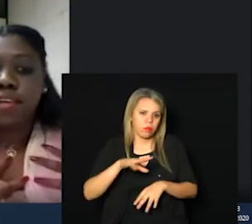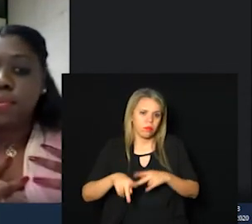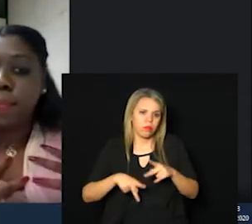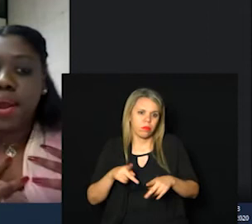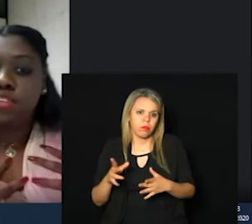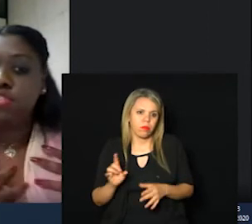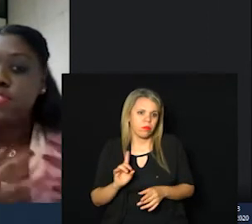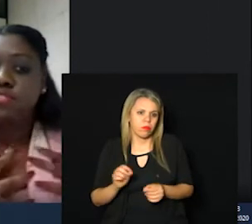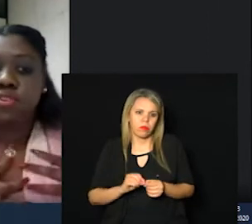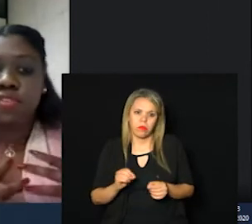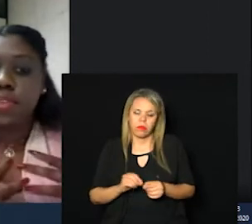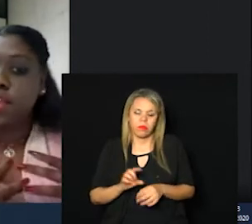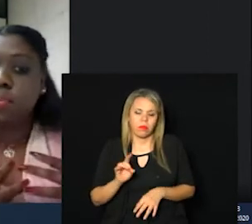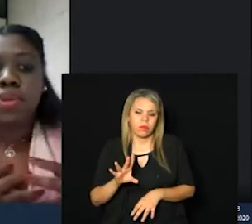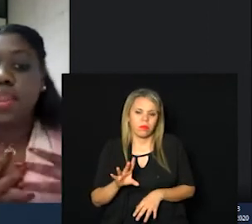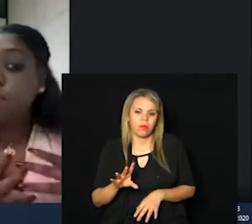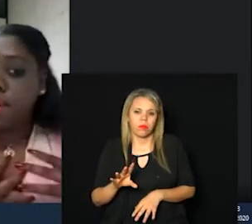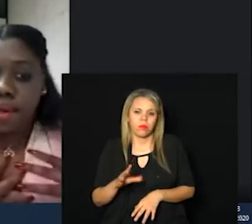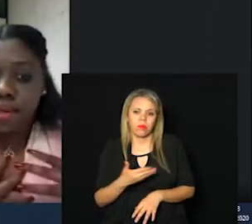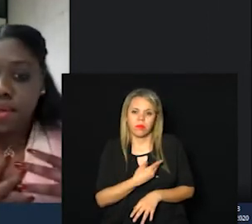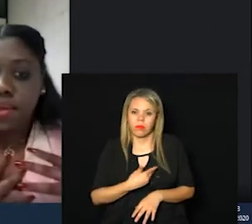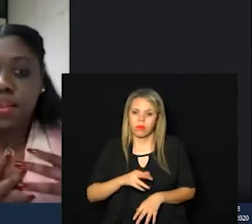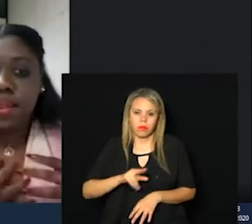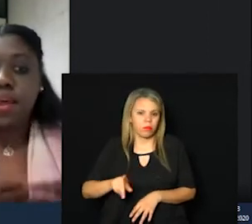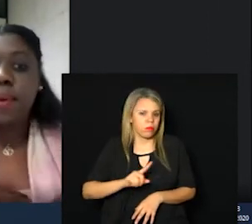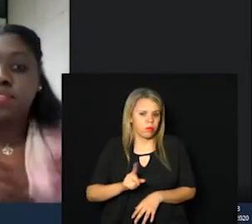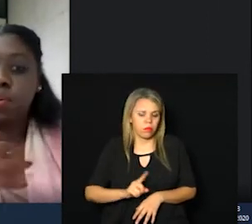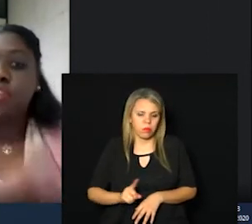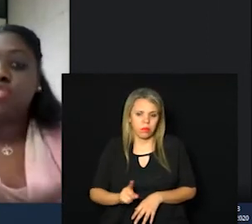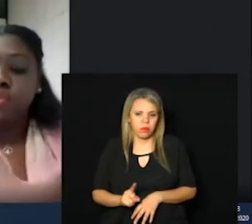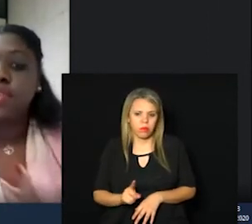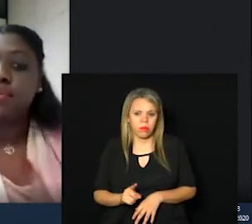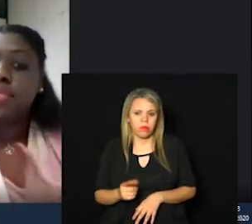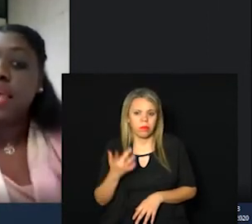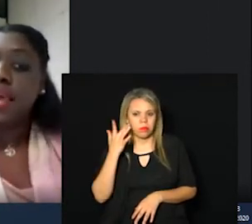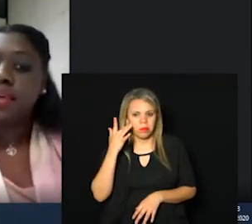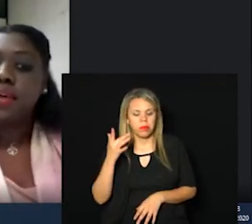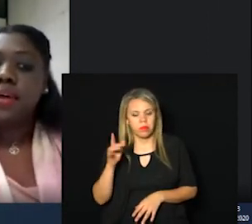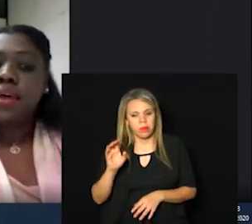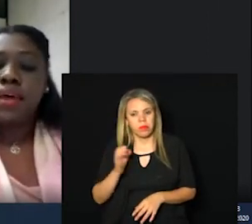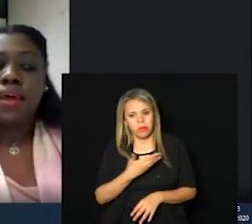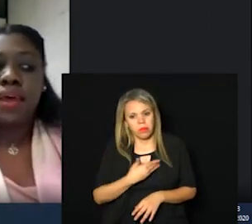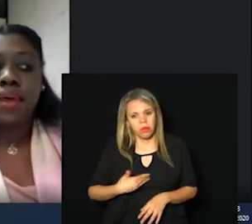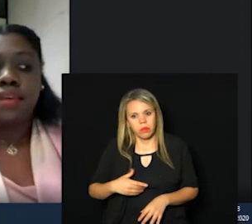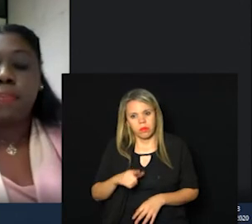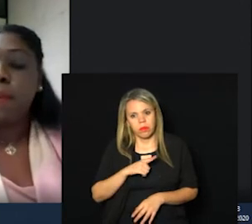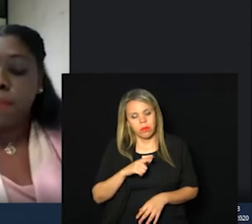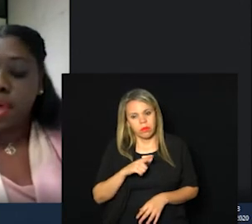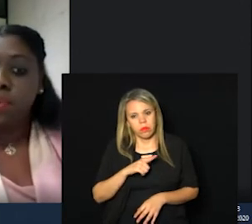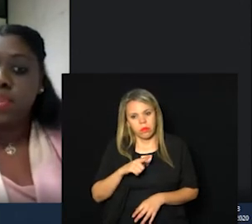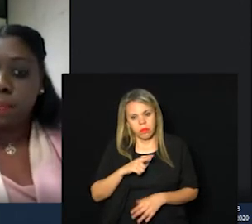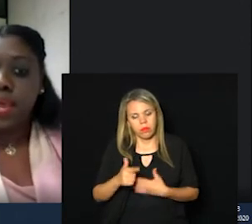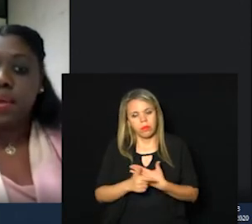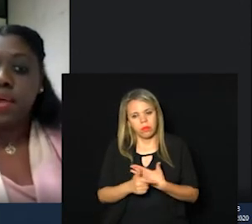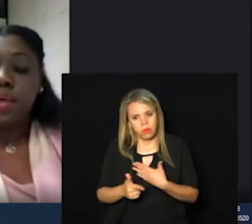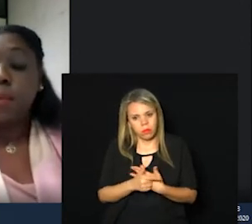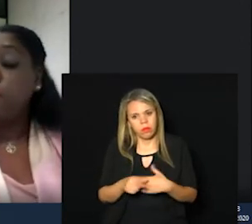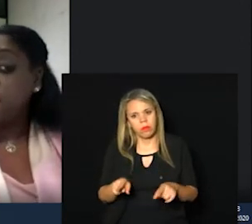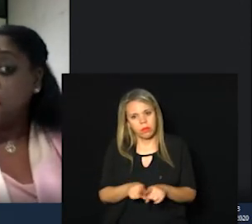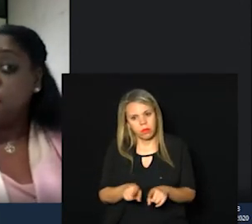que faça parte e seja do Estado, porque não é, né? Mas eu acho que o Estado tem esse papel